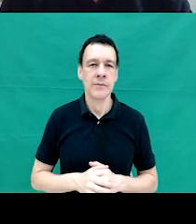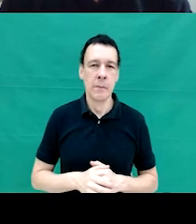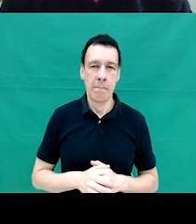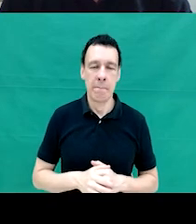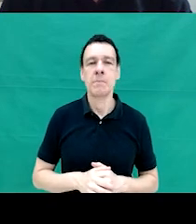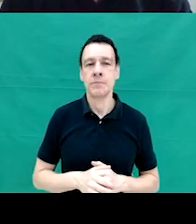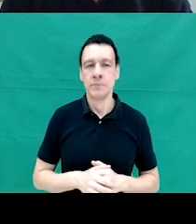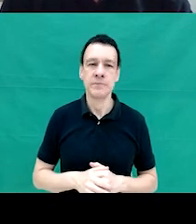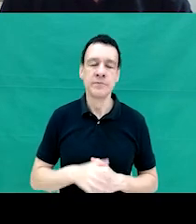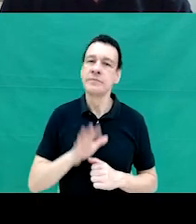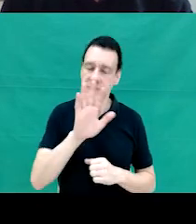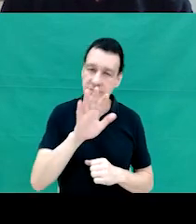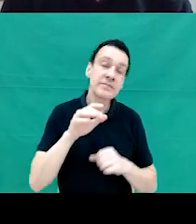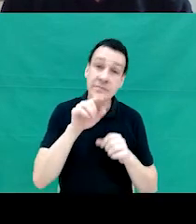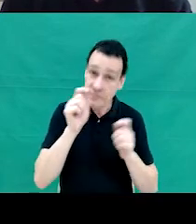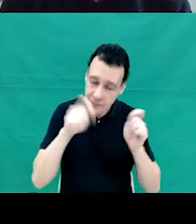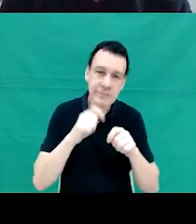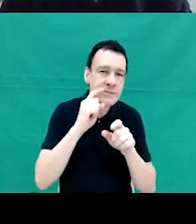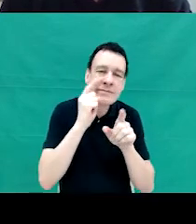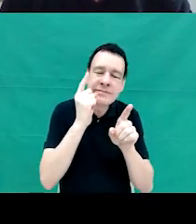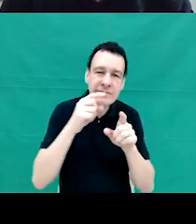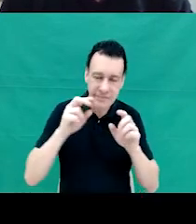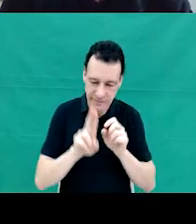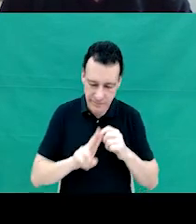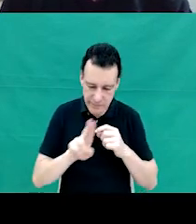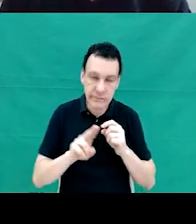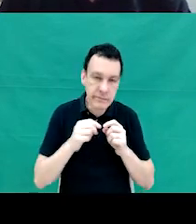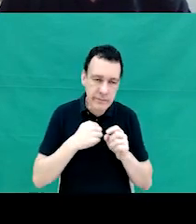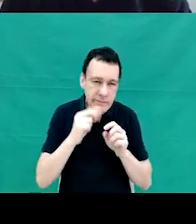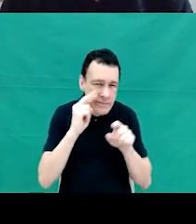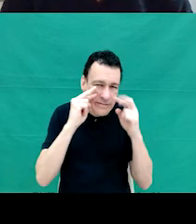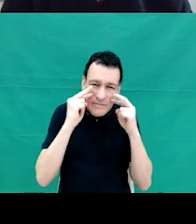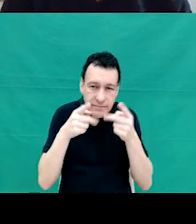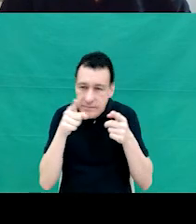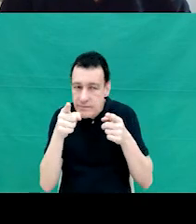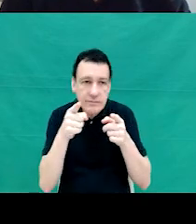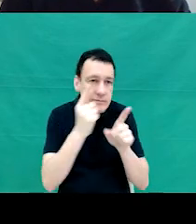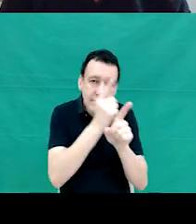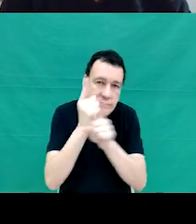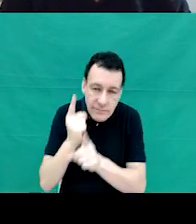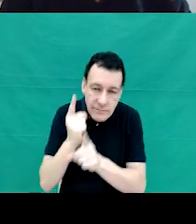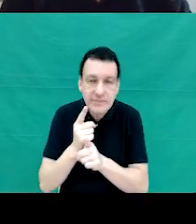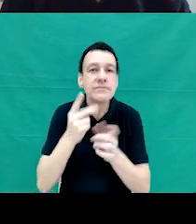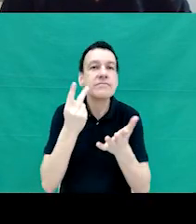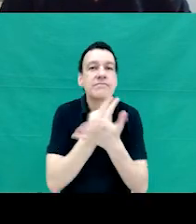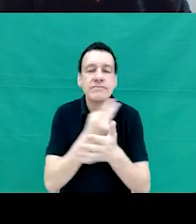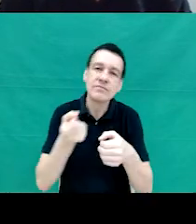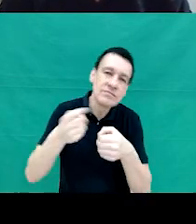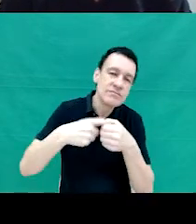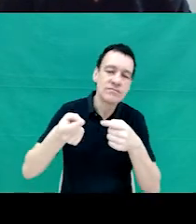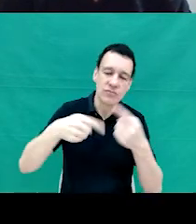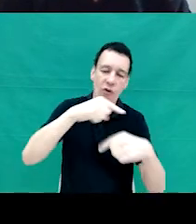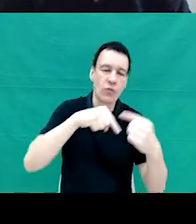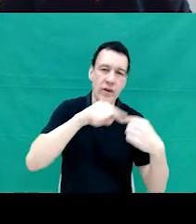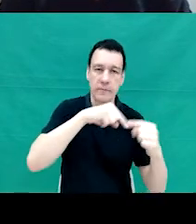ajude os usuários a reconhecer, diagnosticar e recuperar erros. E os pontos são: usar recursos visuais de mensagem de erro